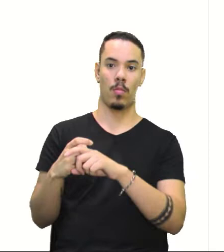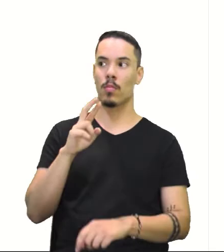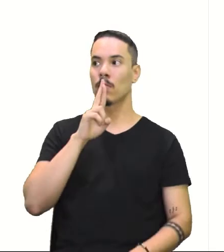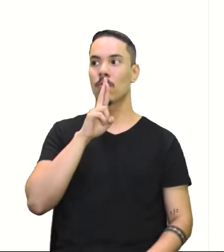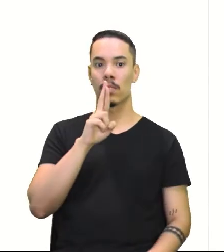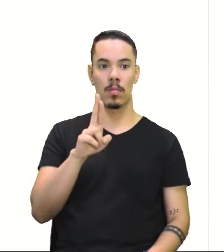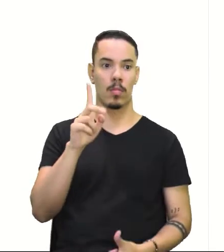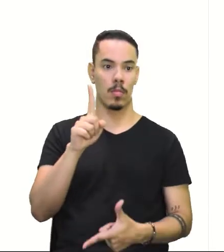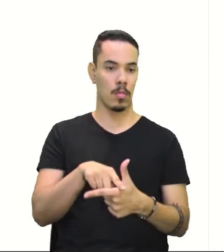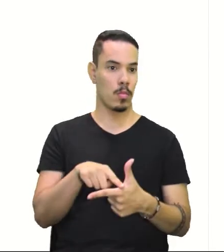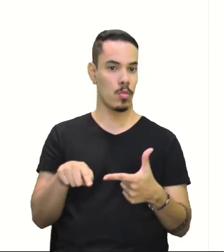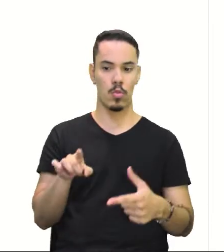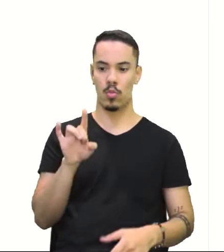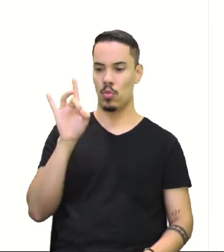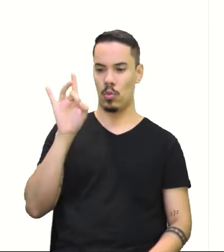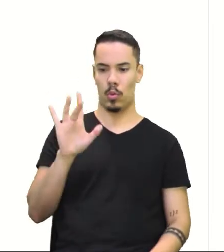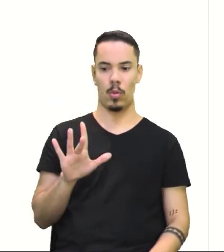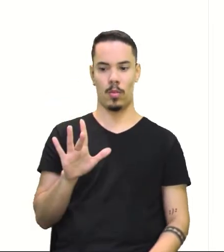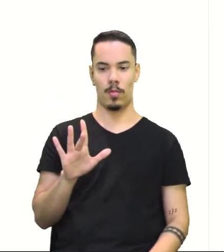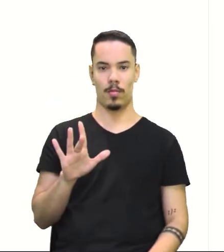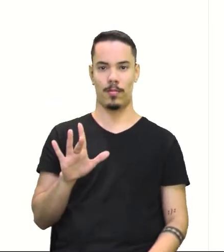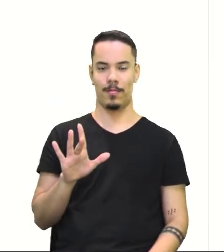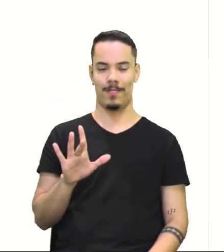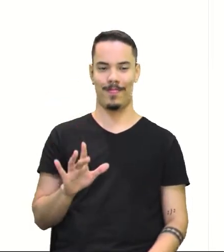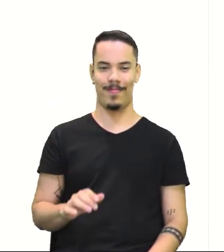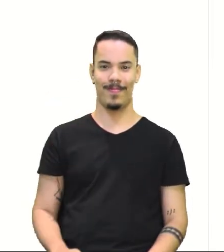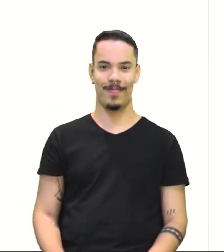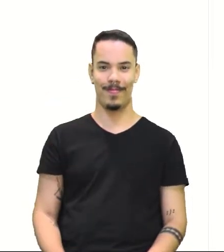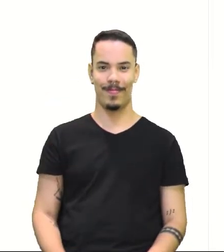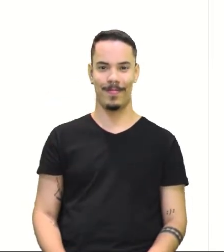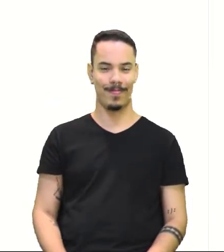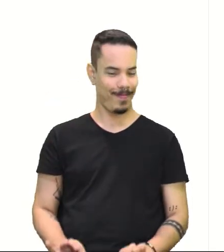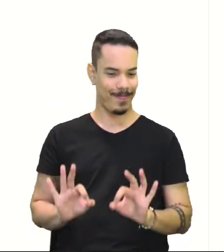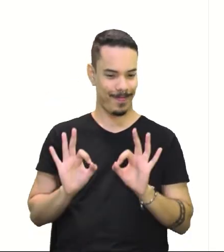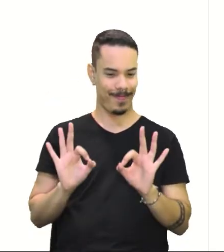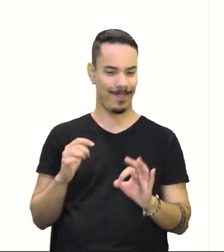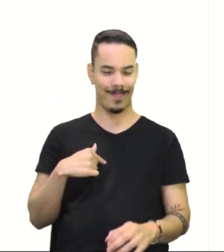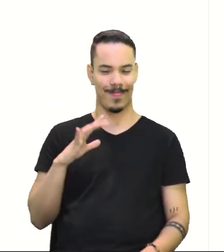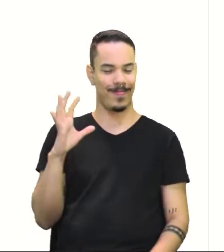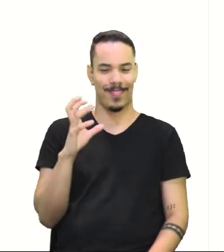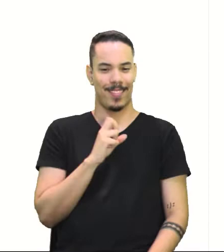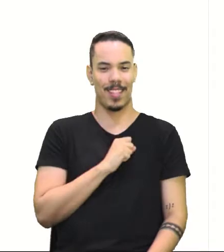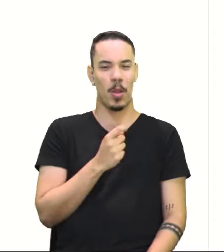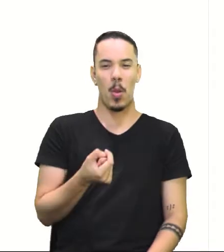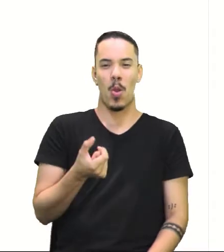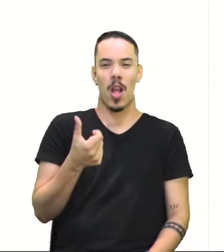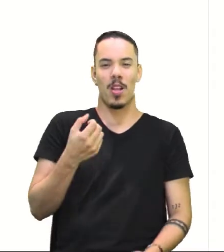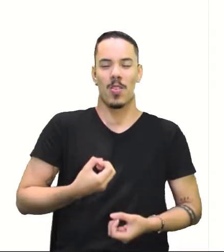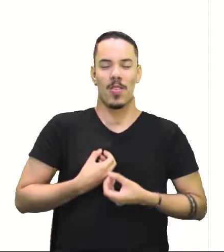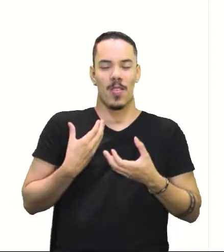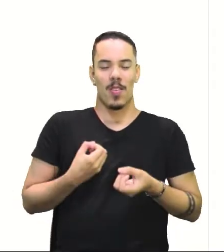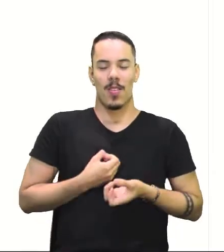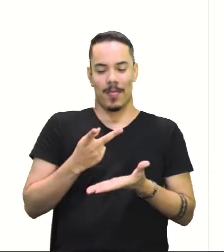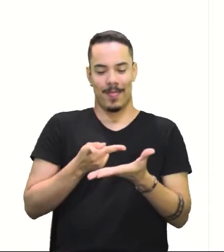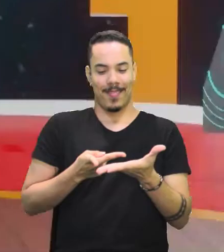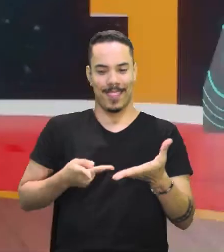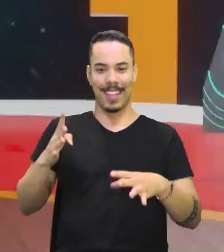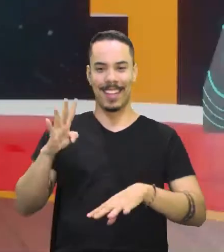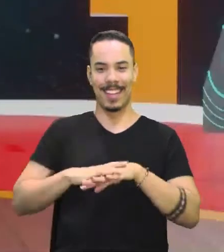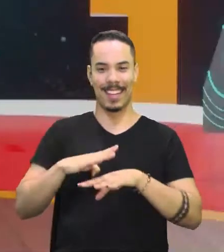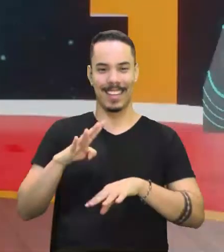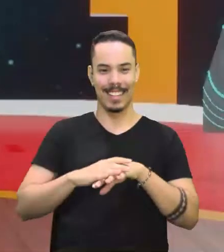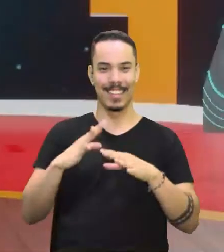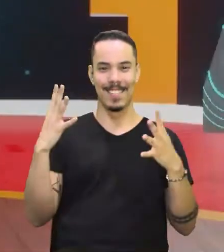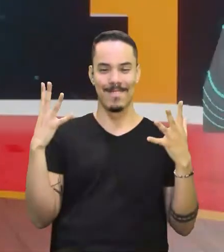Só isso? que fizemos. Ah, é top, né? Eu me amarro. É quase uma poesia matemática isso. Olha que